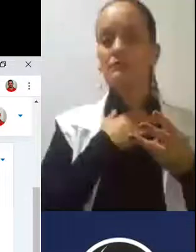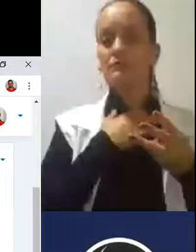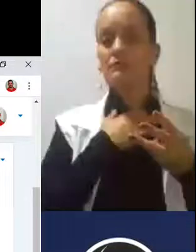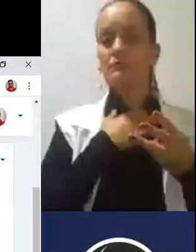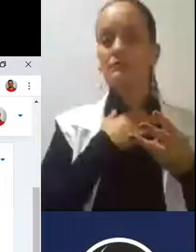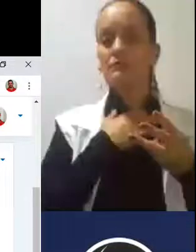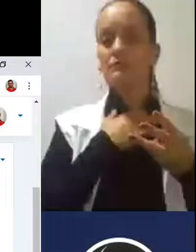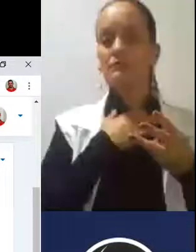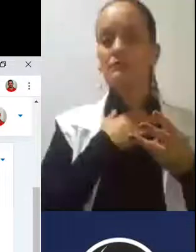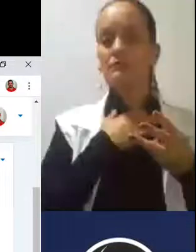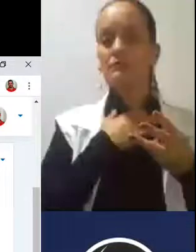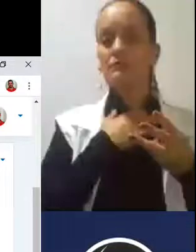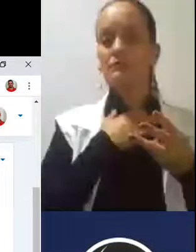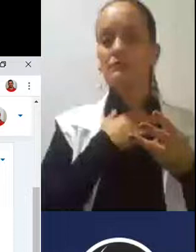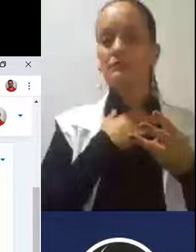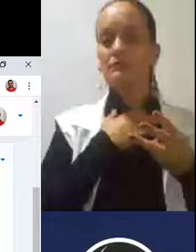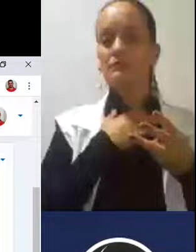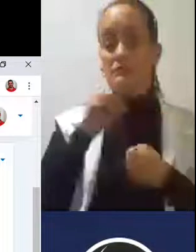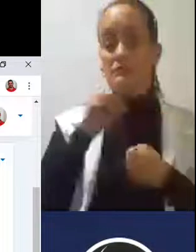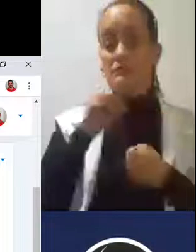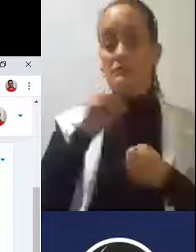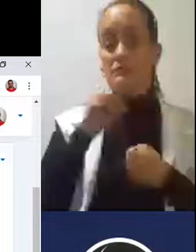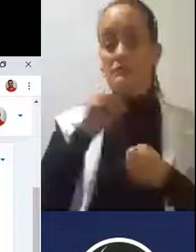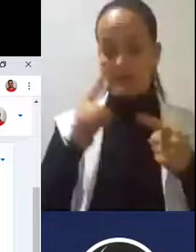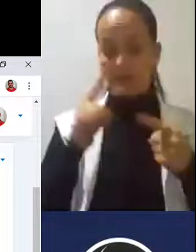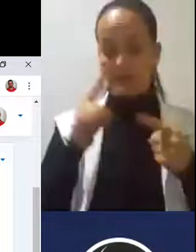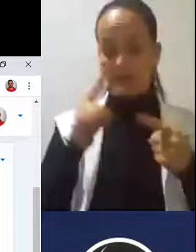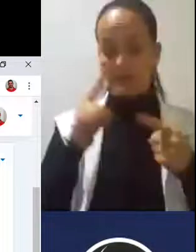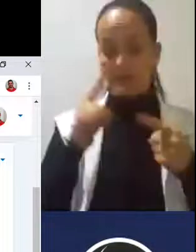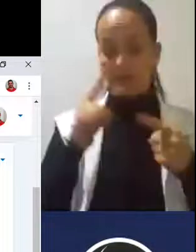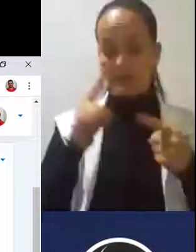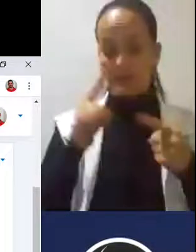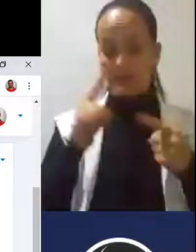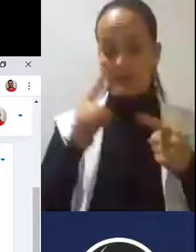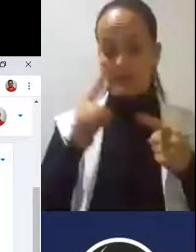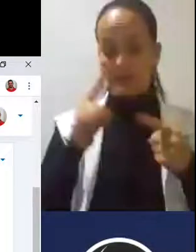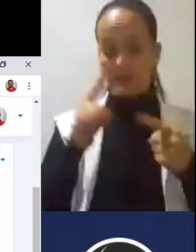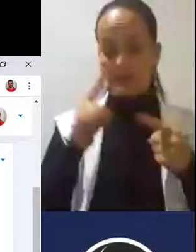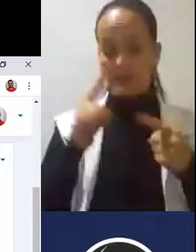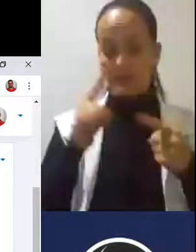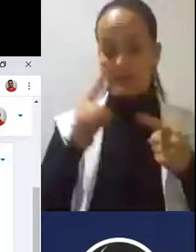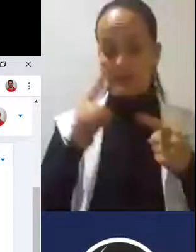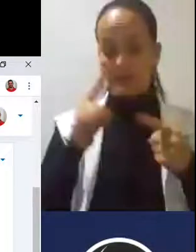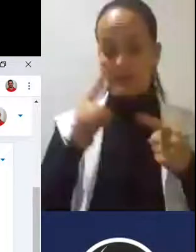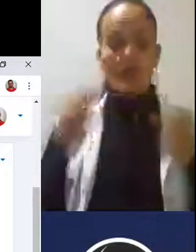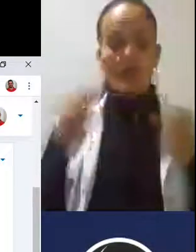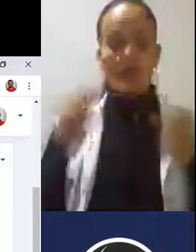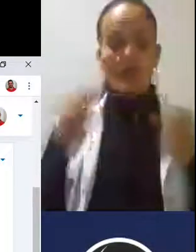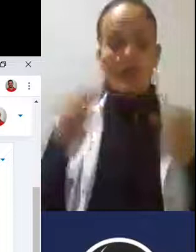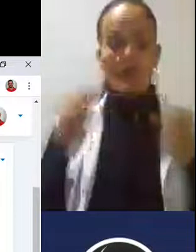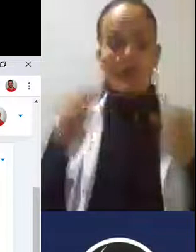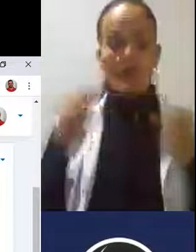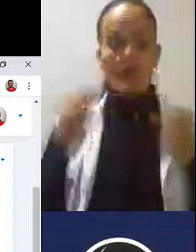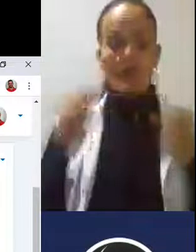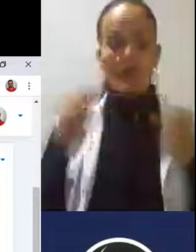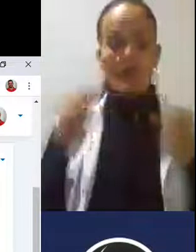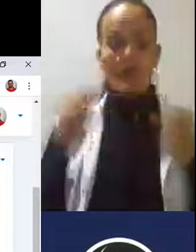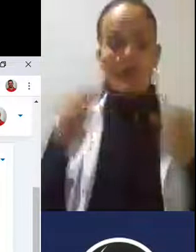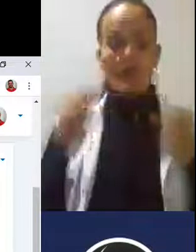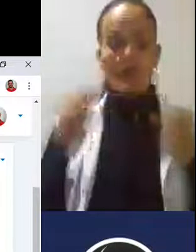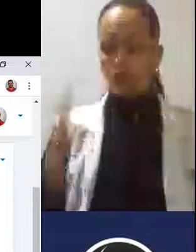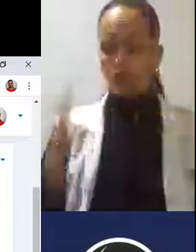na associação em série, qual que é a característica principal? A gente tem apenas um caminho, tranquilo? Então, ó, já vou falar aqui